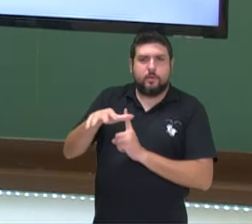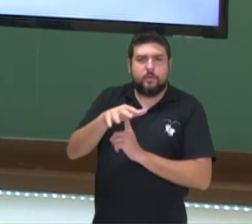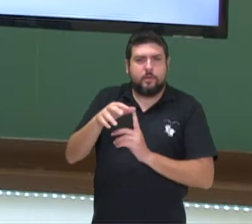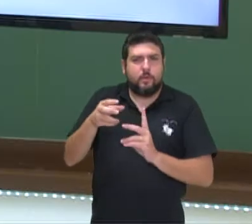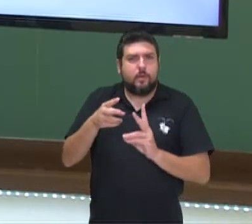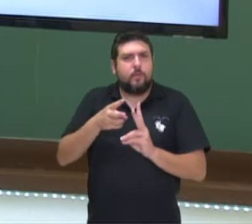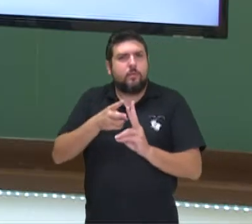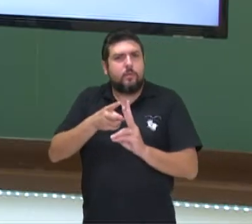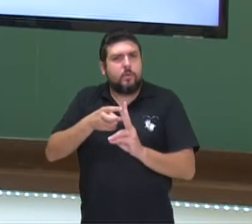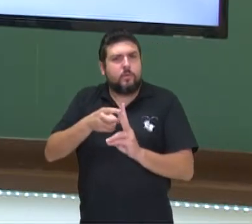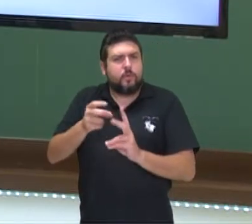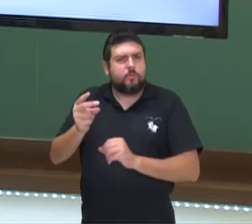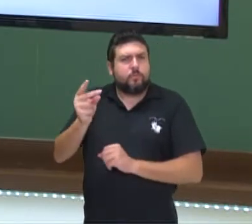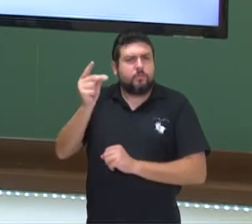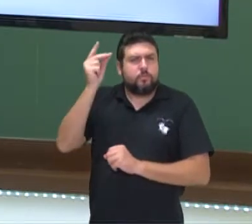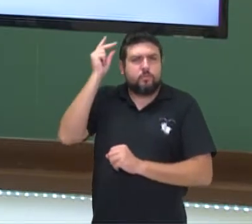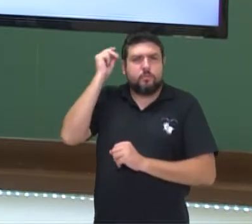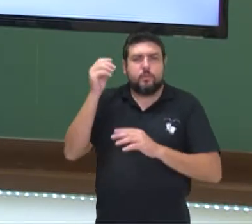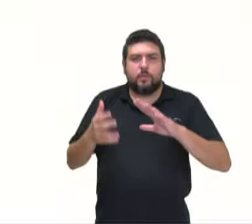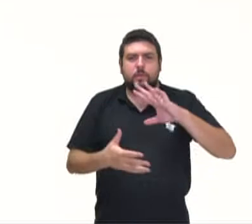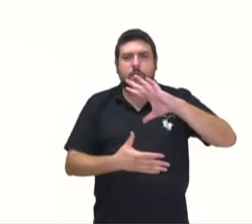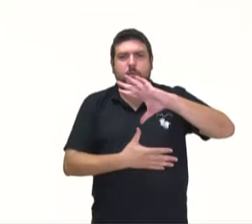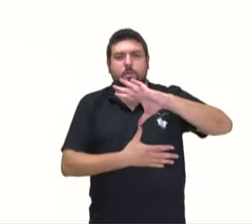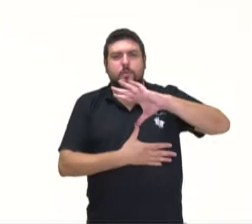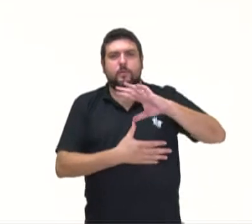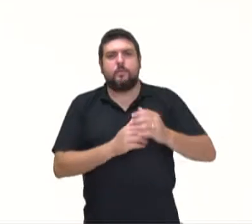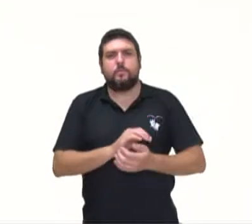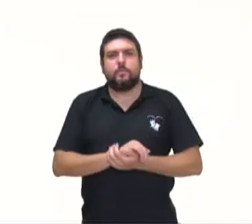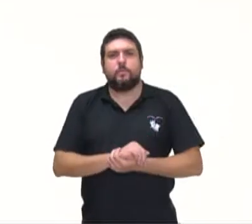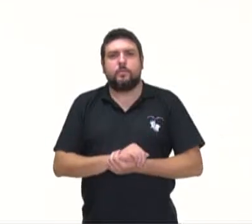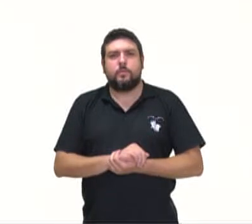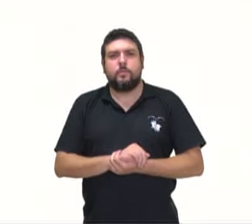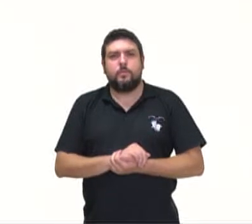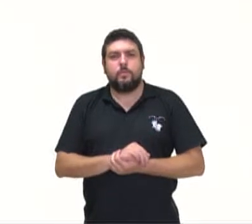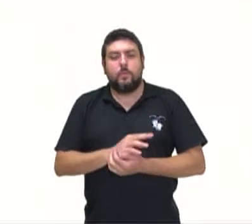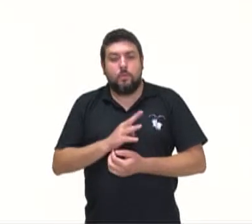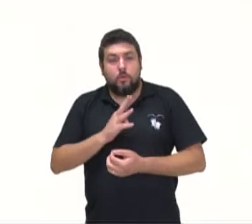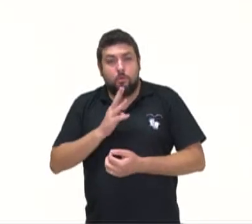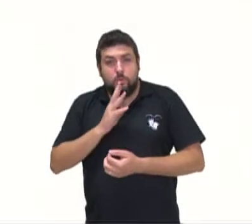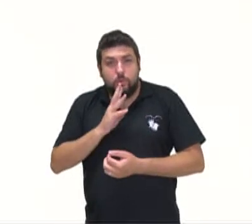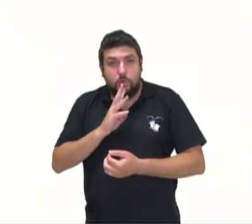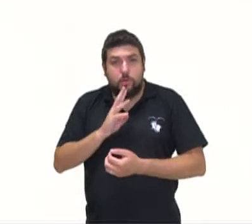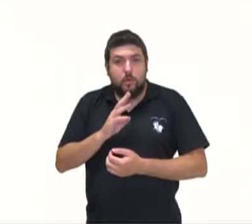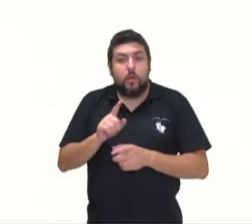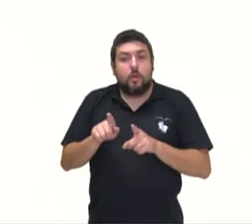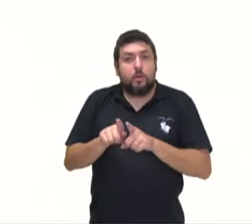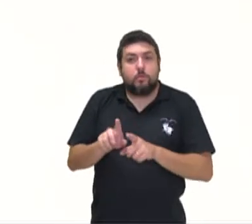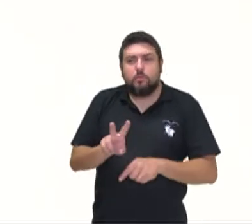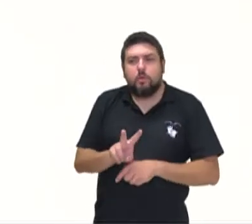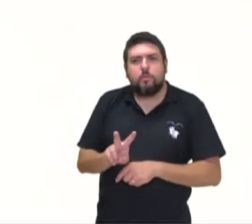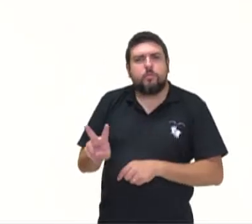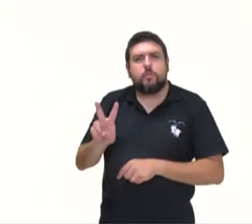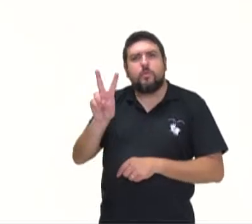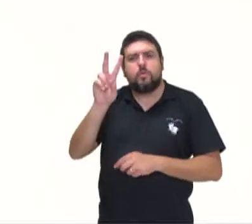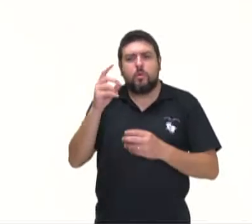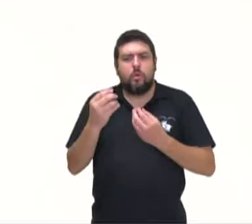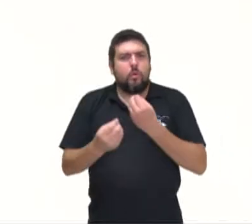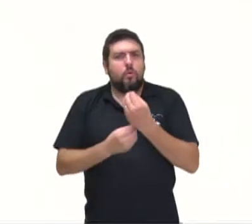se organizavam socialmente. Conhecer e valorizar a complexidade social,